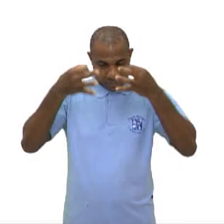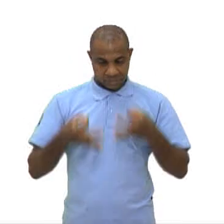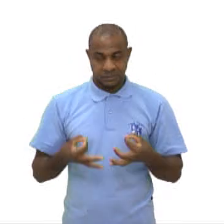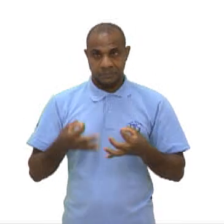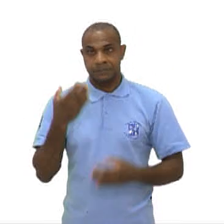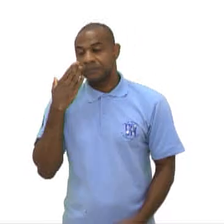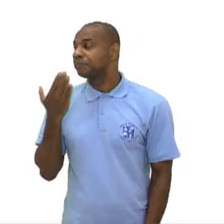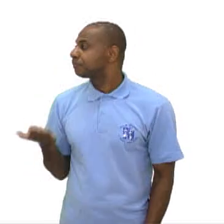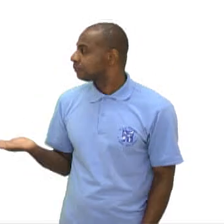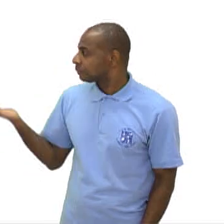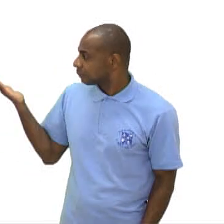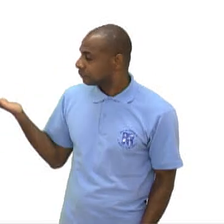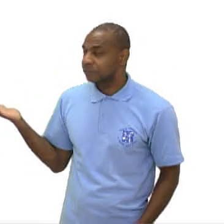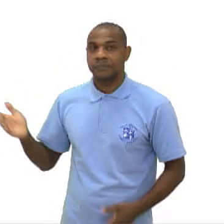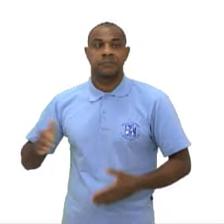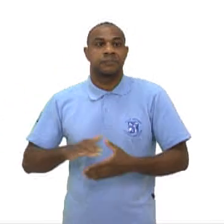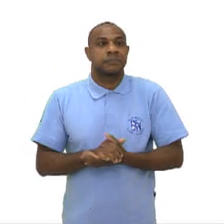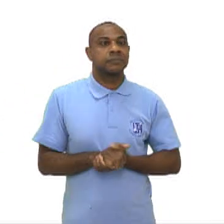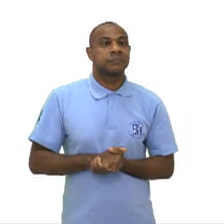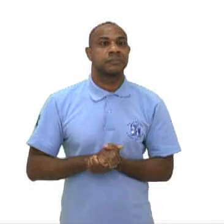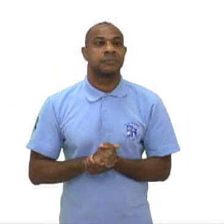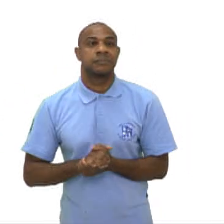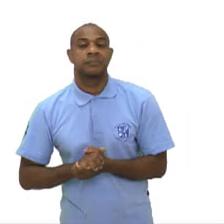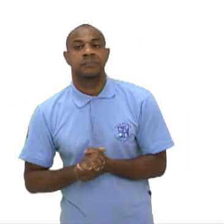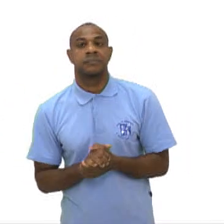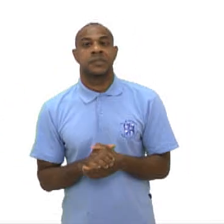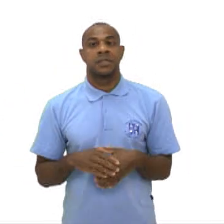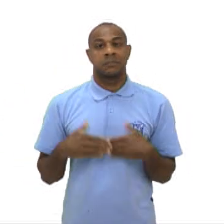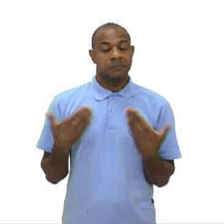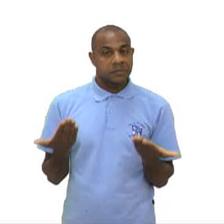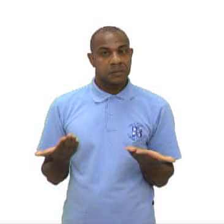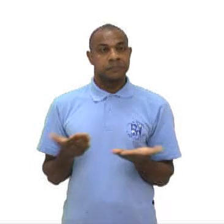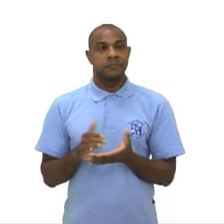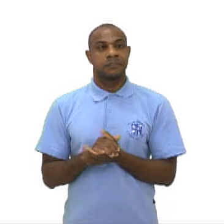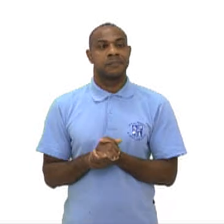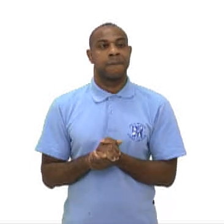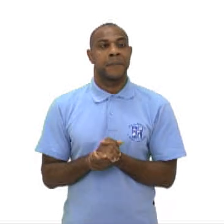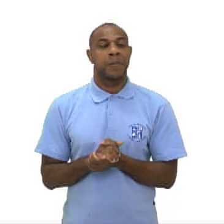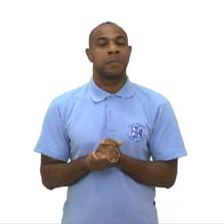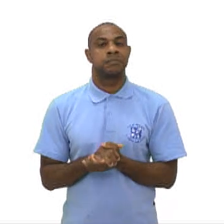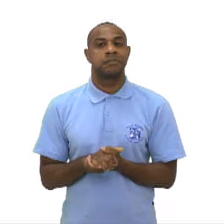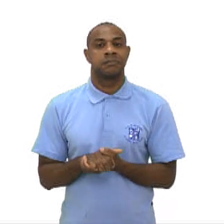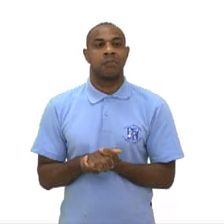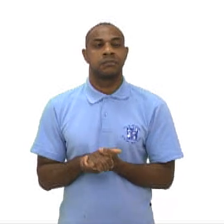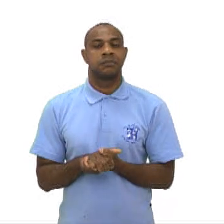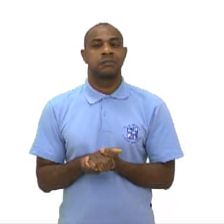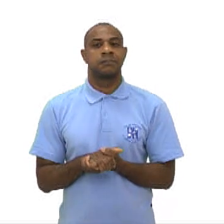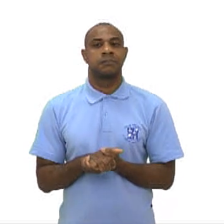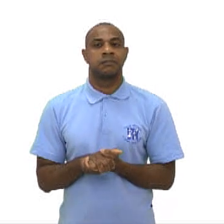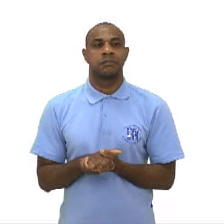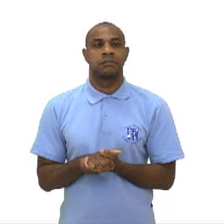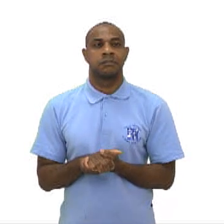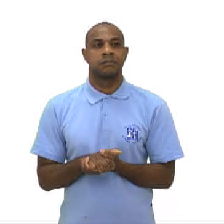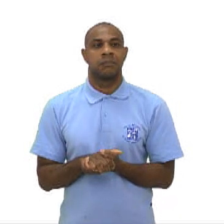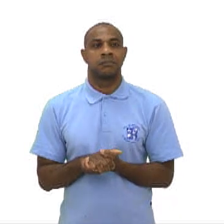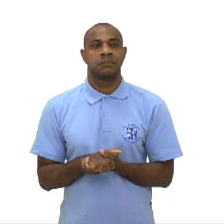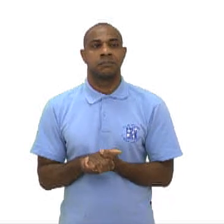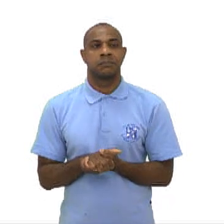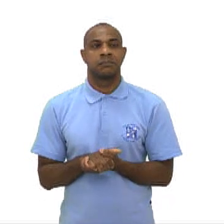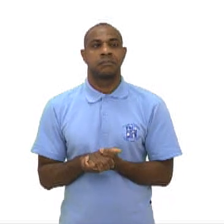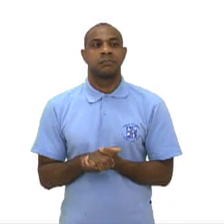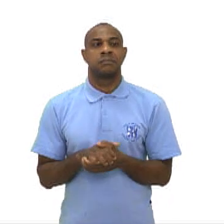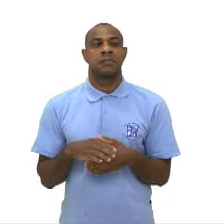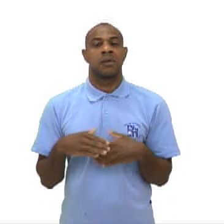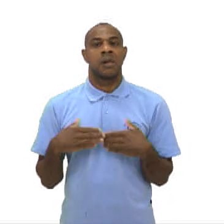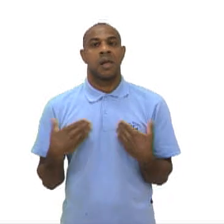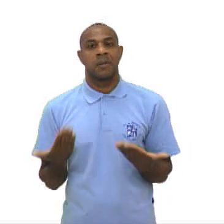organismos fotossintetizantes? Letra D, o gás carbônico é fonte de carbono inorgânico para os organismos